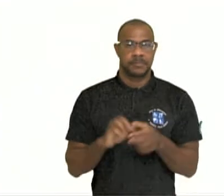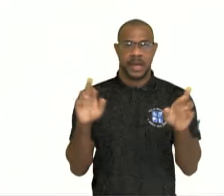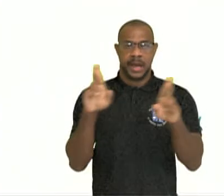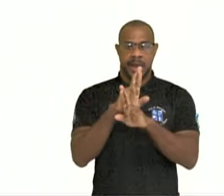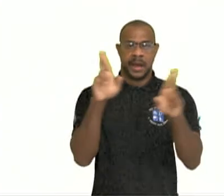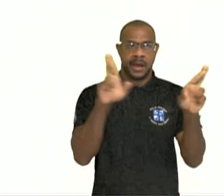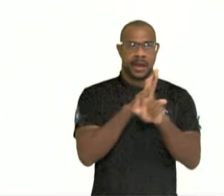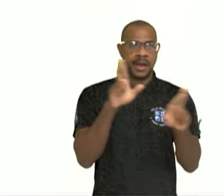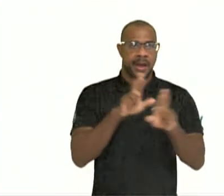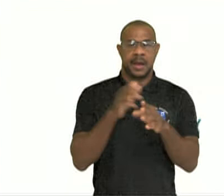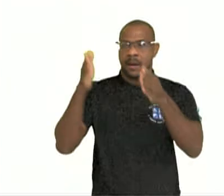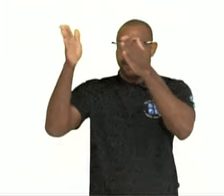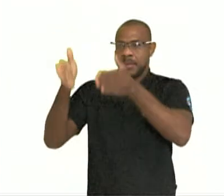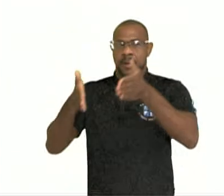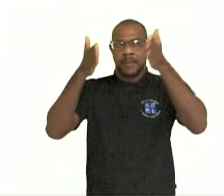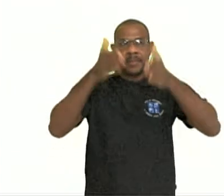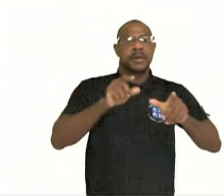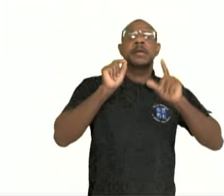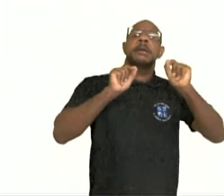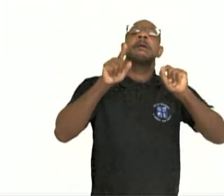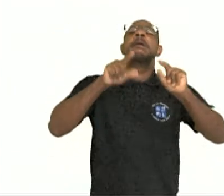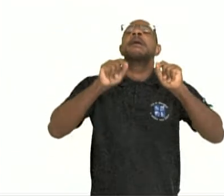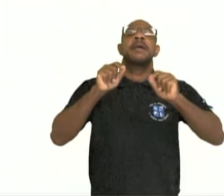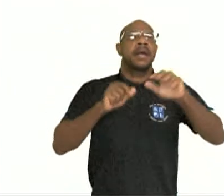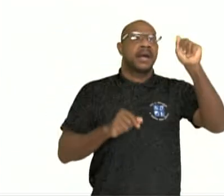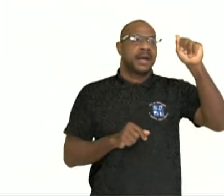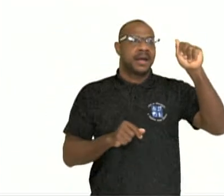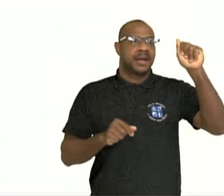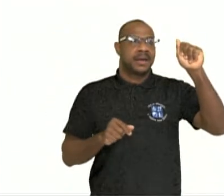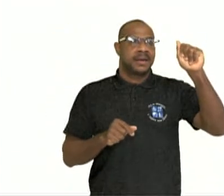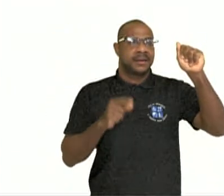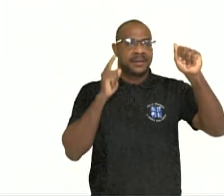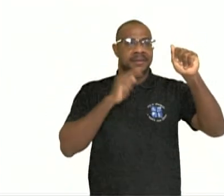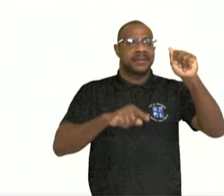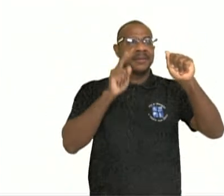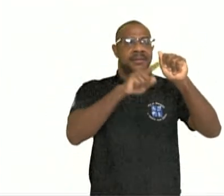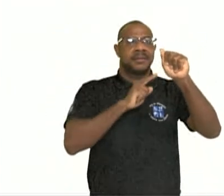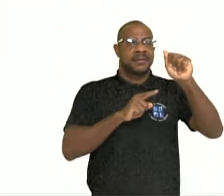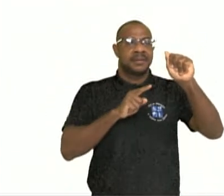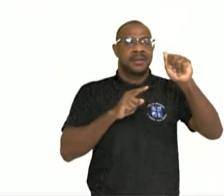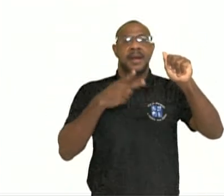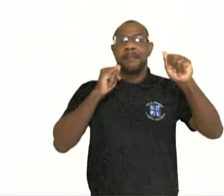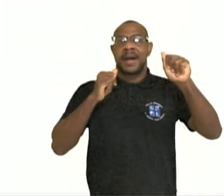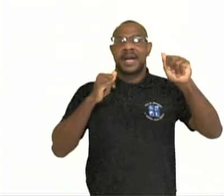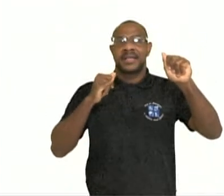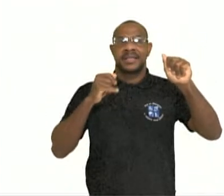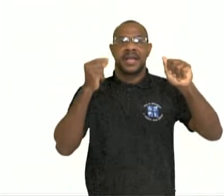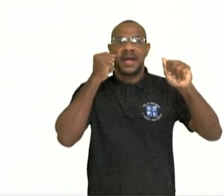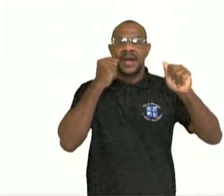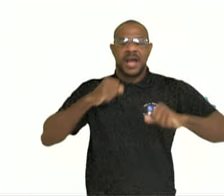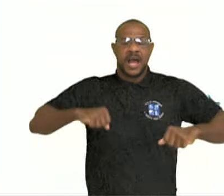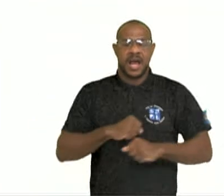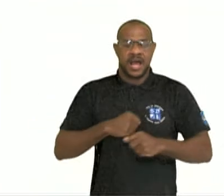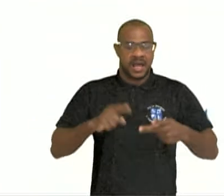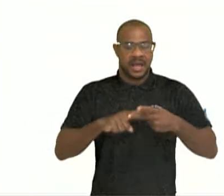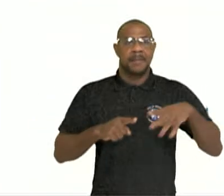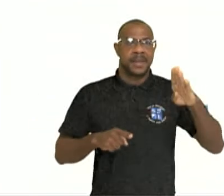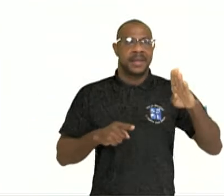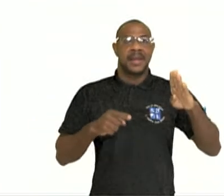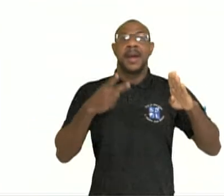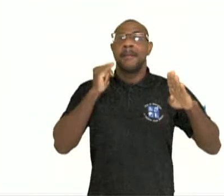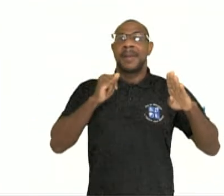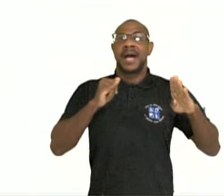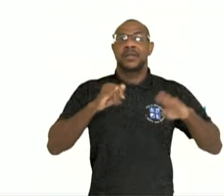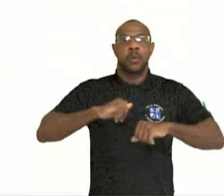Relaciona. Quem é quem aqui será agora? Letra A, papá da Chilindrina, pai da Chiquinha. Letra B, papá de Nhonho, pai